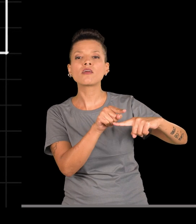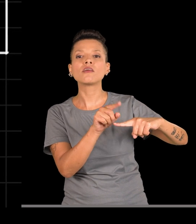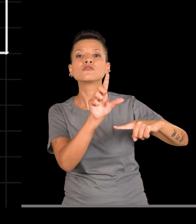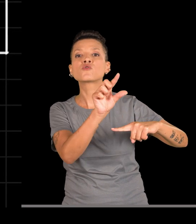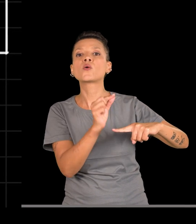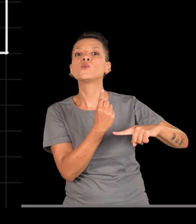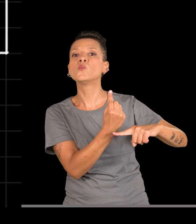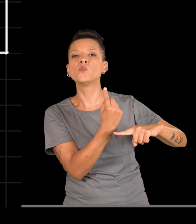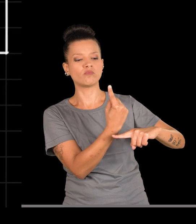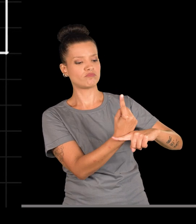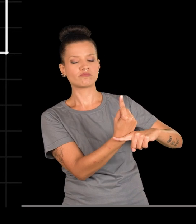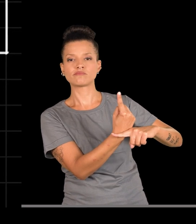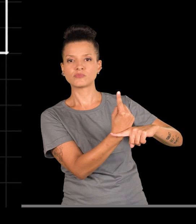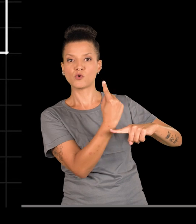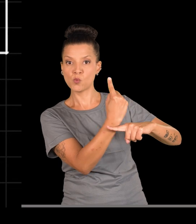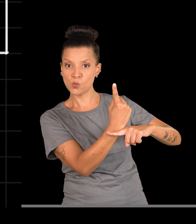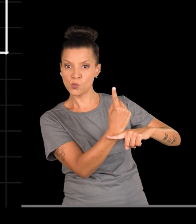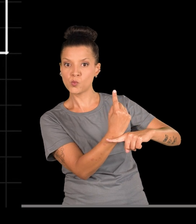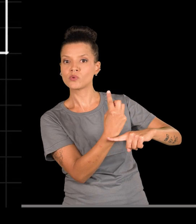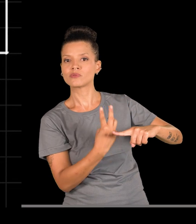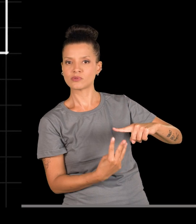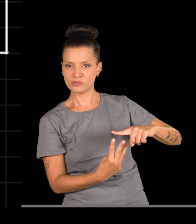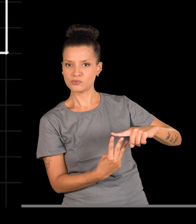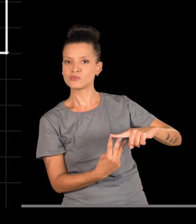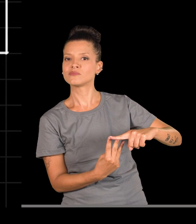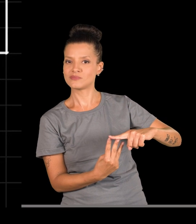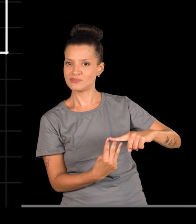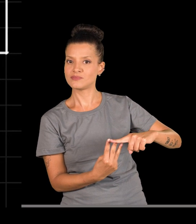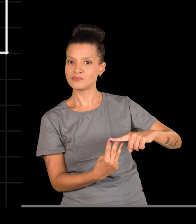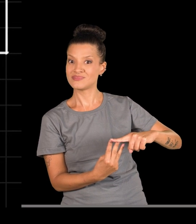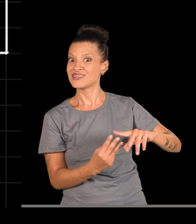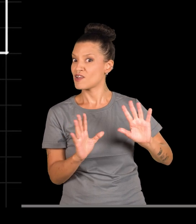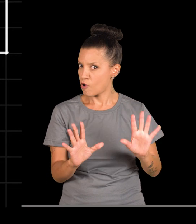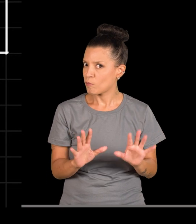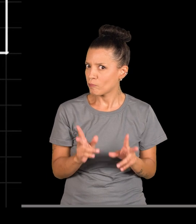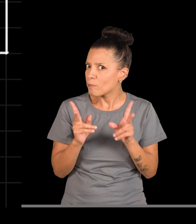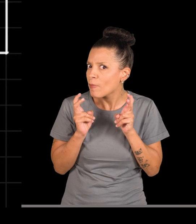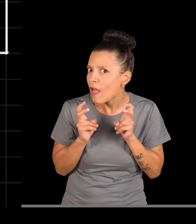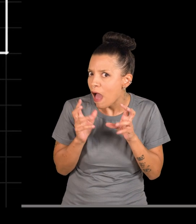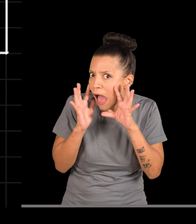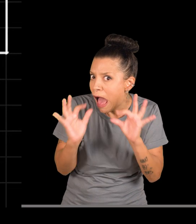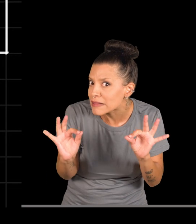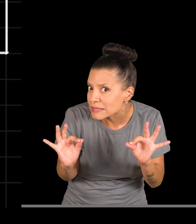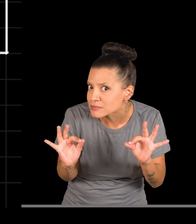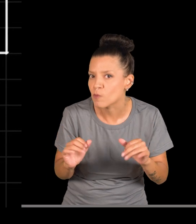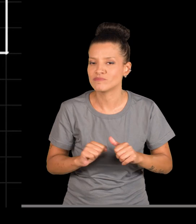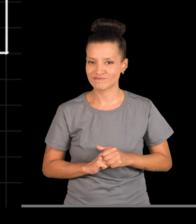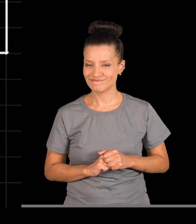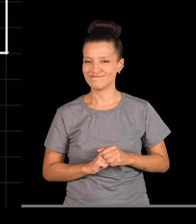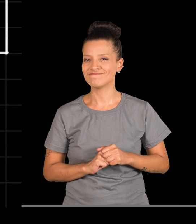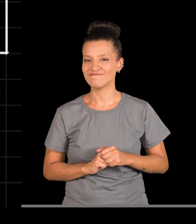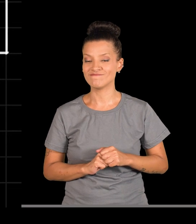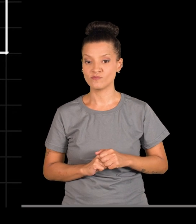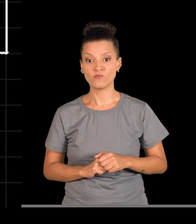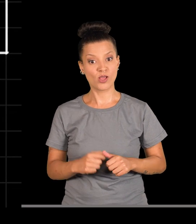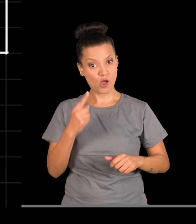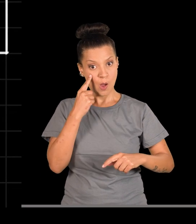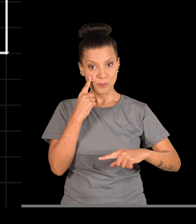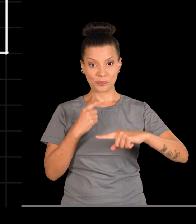uma parte, 1/3. É como eu leio essa fração aqui, 1/3. Agora perceba que essa fração aqui, ó, a gente